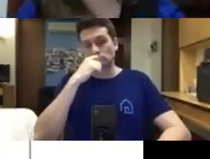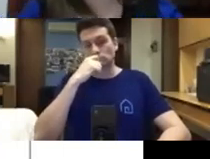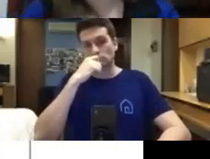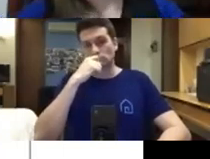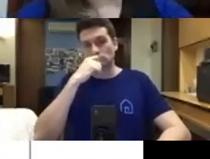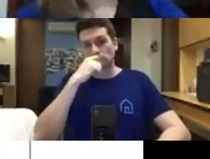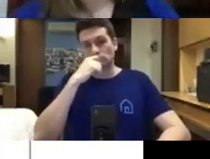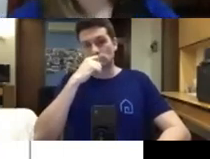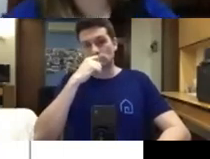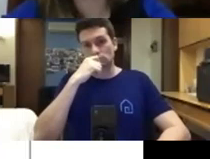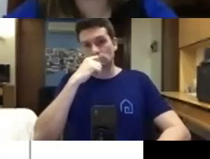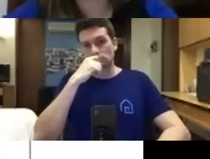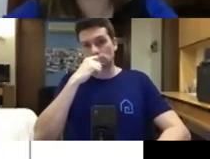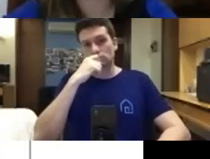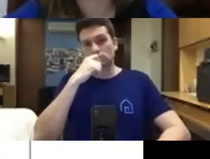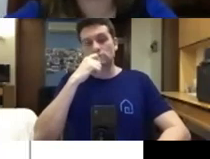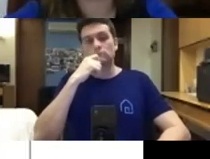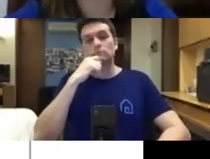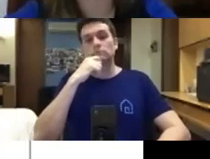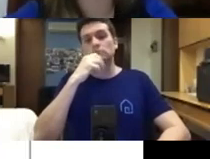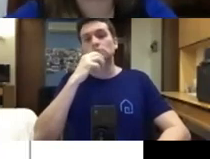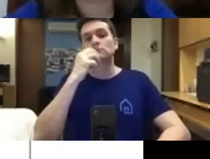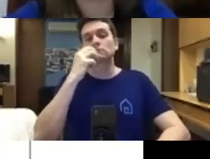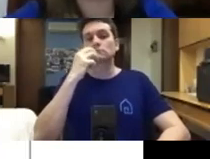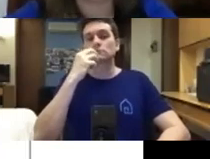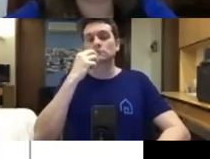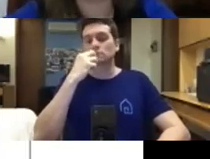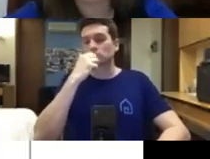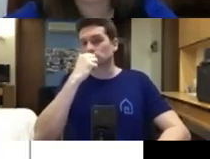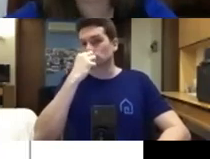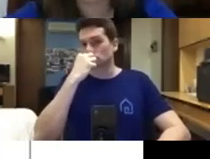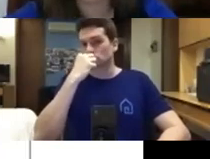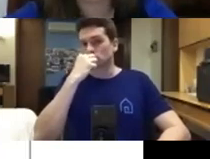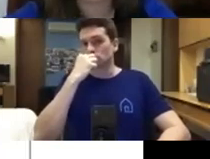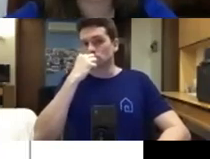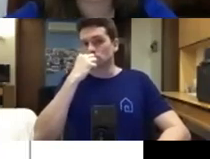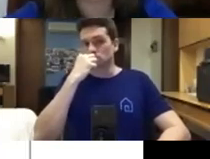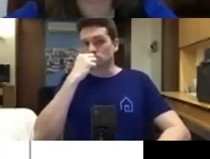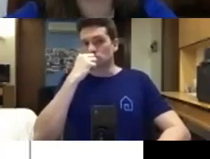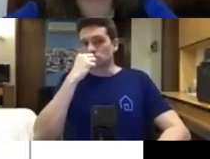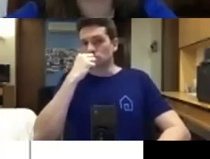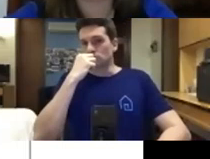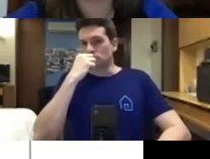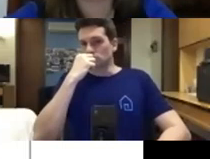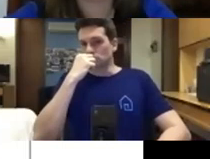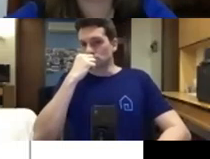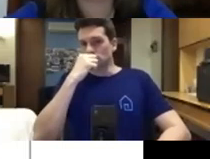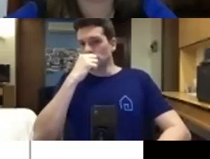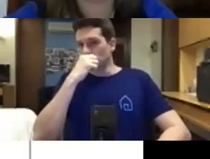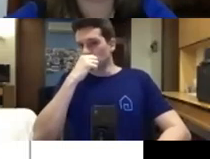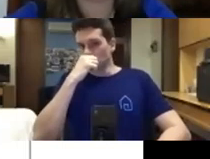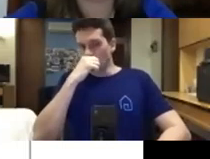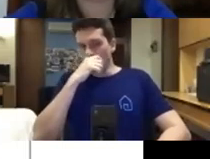fibra, como fibras recicladas de poliéster, por exemplo, para justamente criar esses caminhos e tal, e evitar